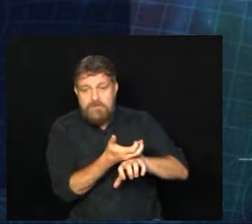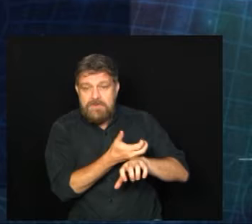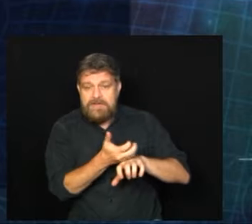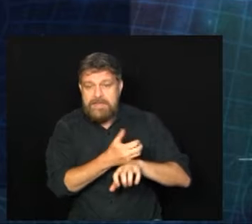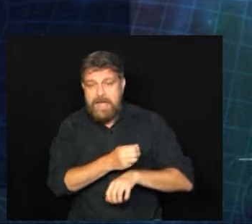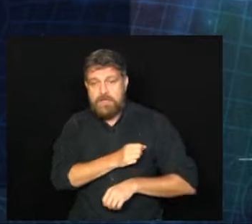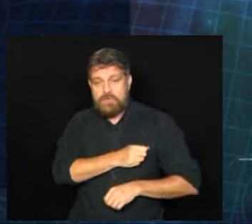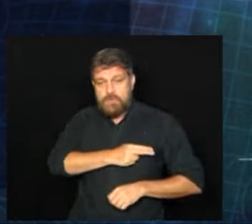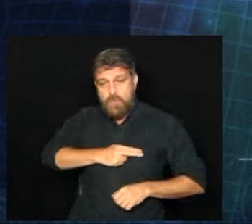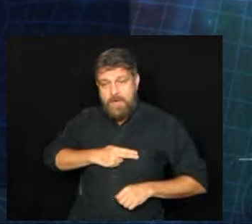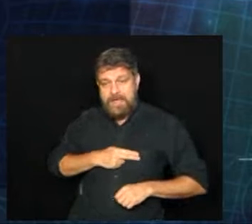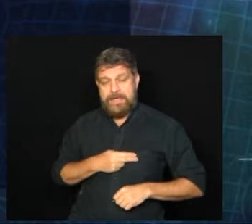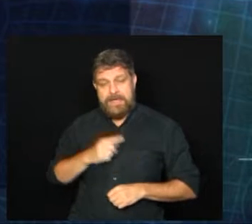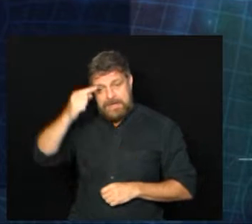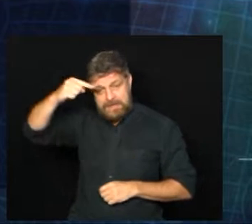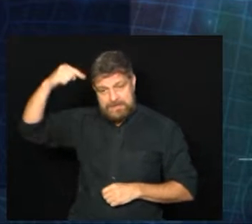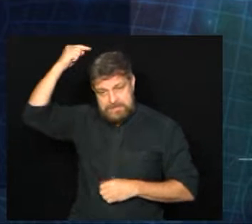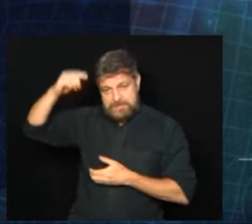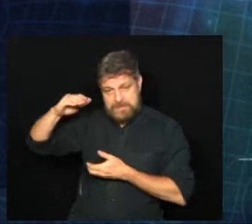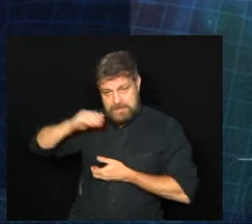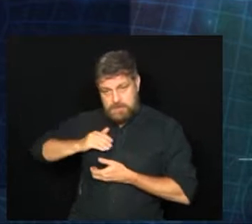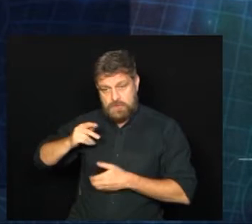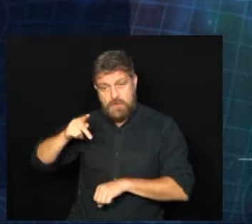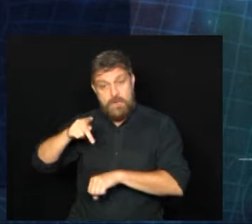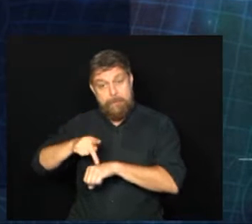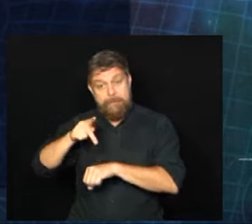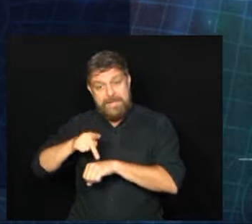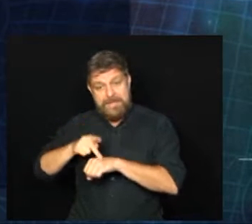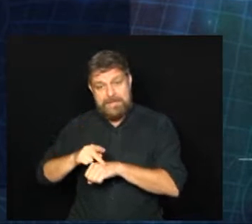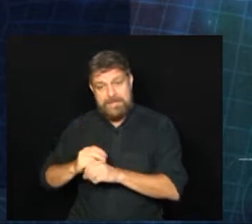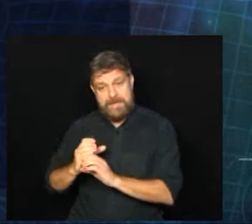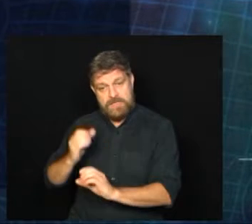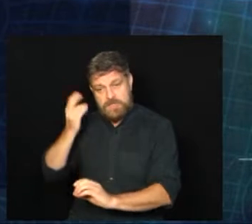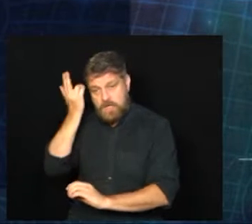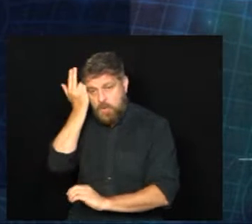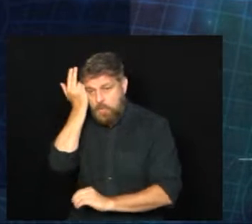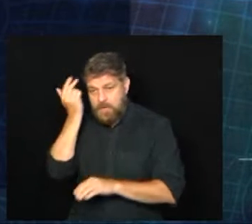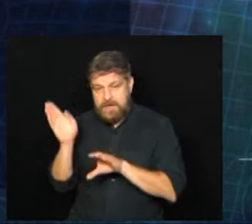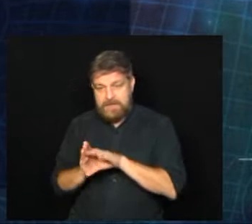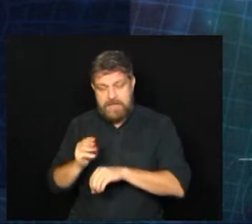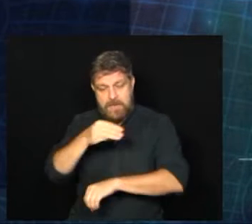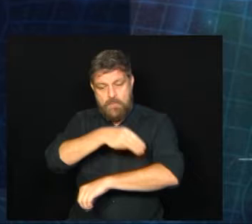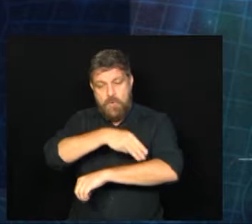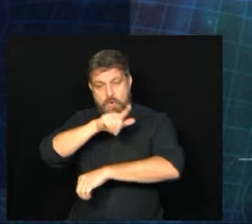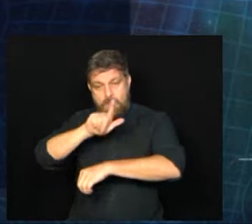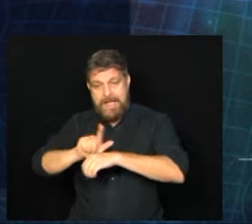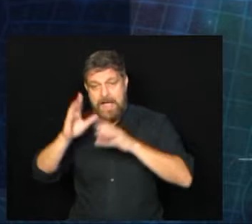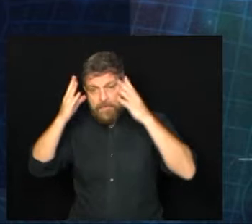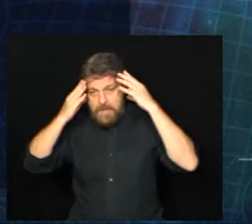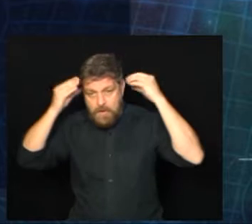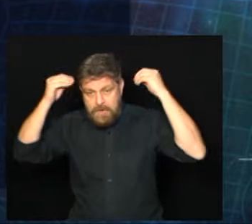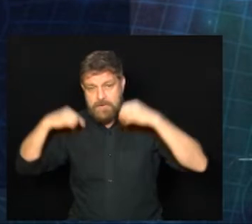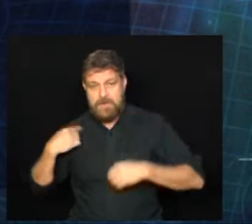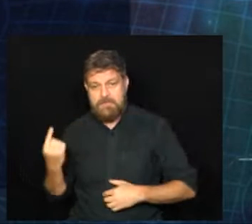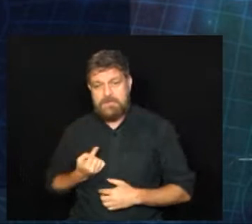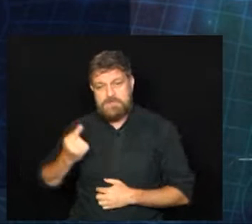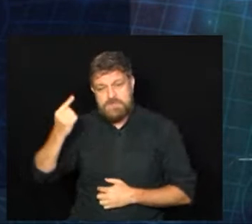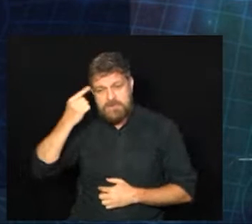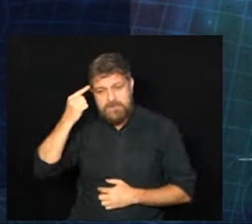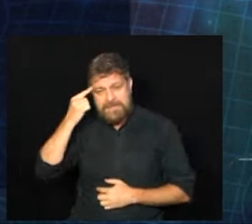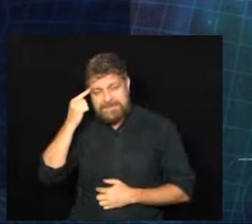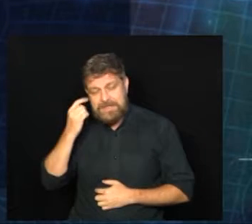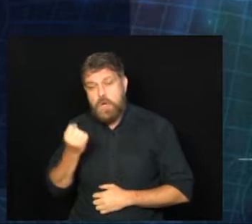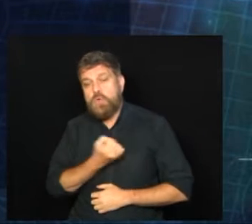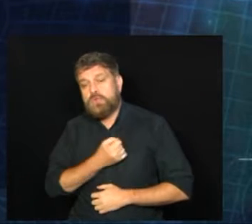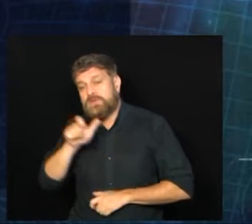Arthur Nogueira, Santo Antônio de Posse, Pedreira, Engenheiro Coelho, Morungaba e Olambra. E quando a gente fala nos óbitos na